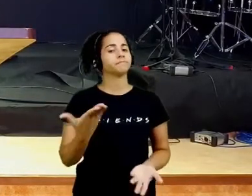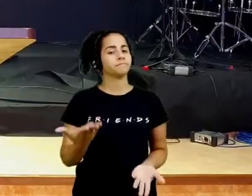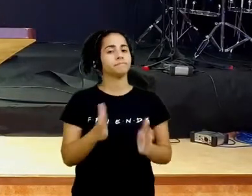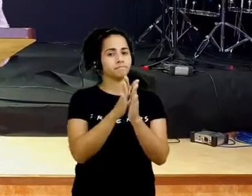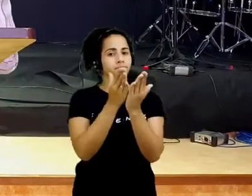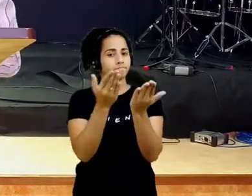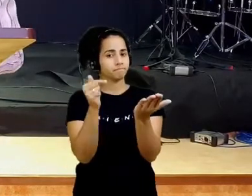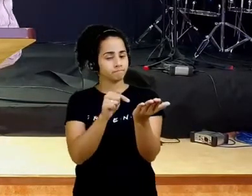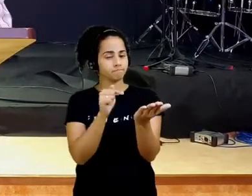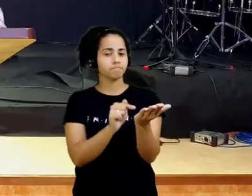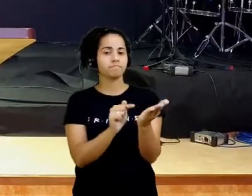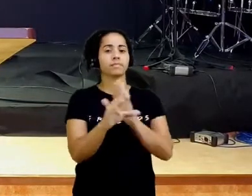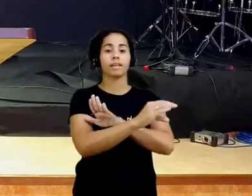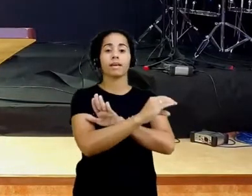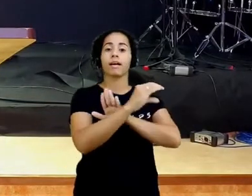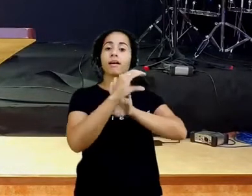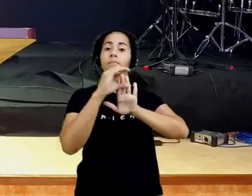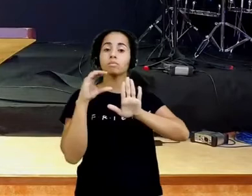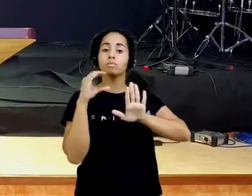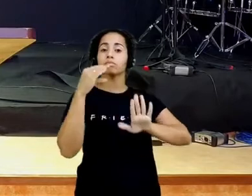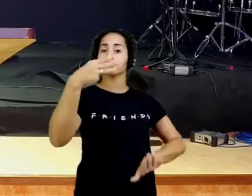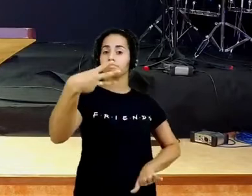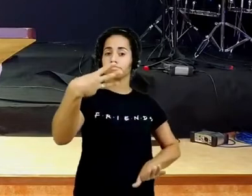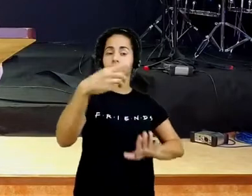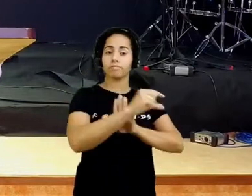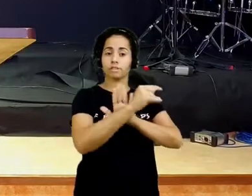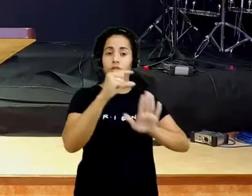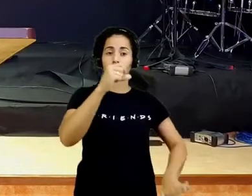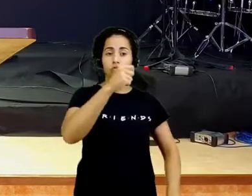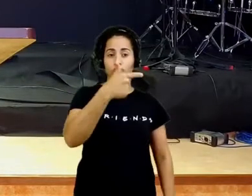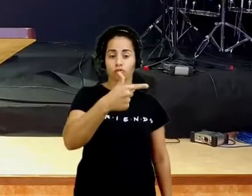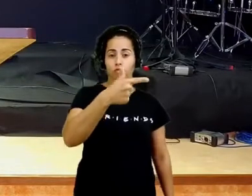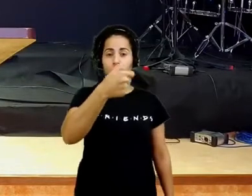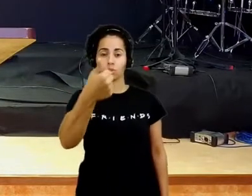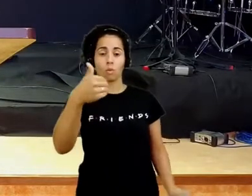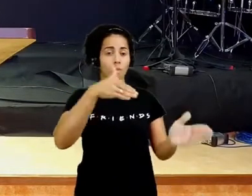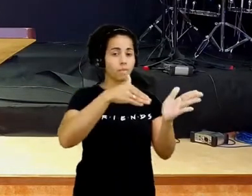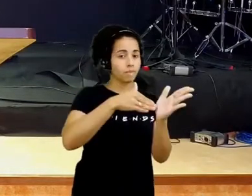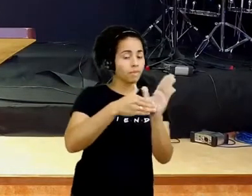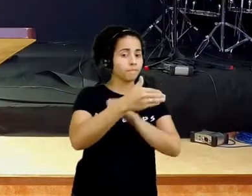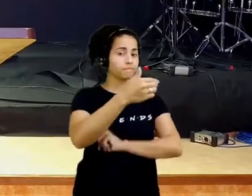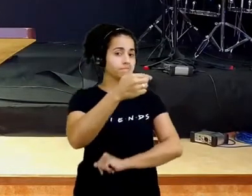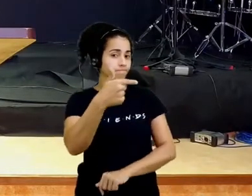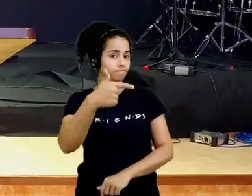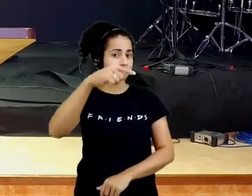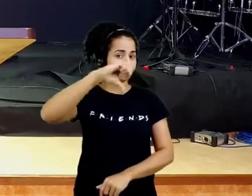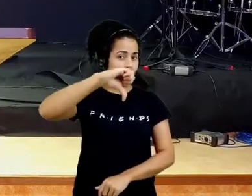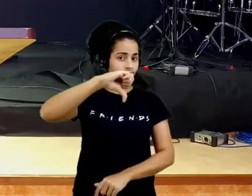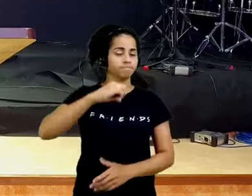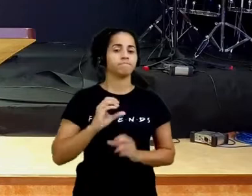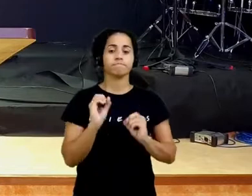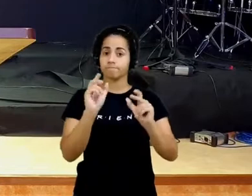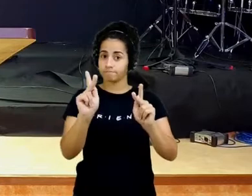Lamentações de Jeremias, capítulo 3, do versículo 21 ao